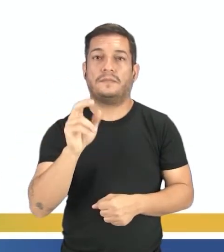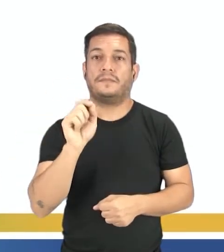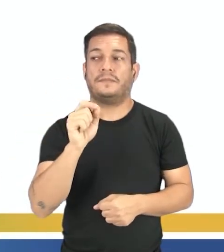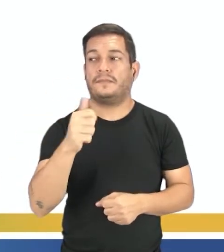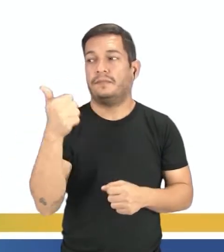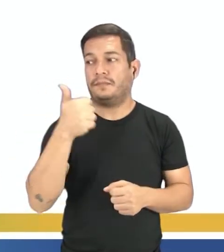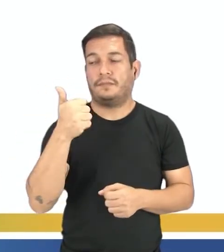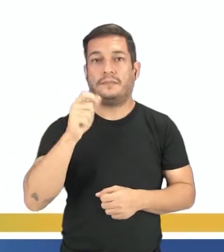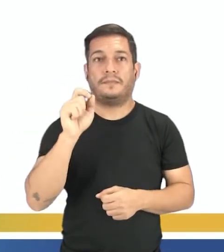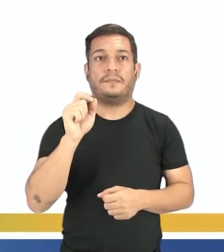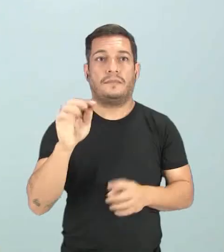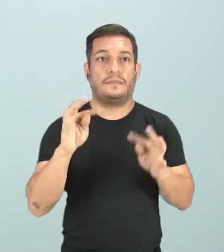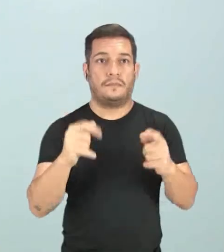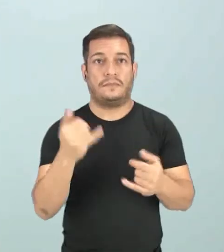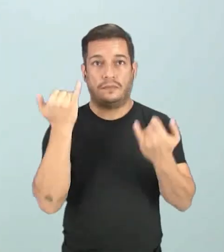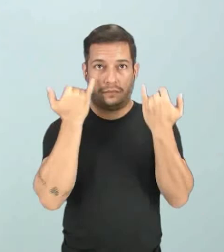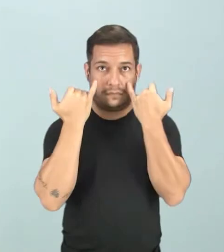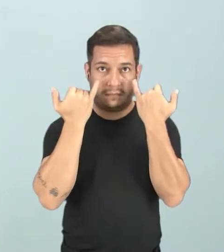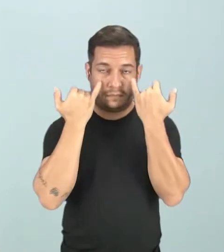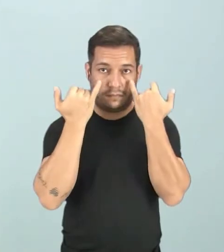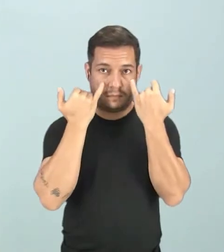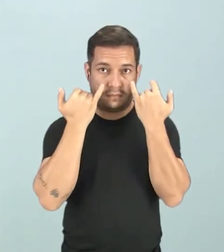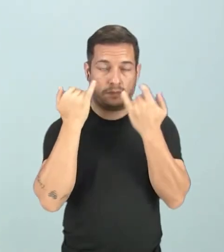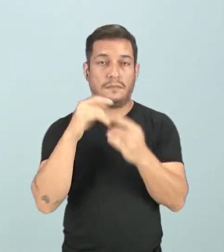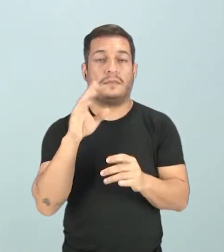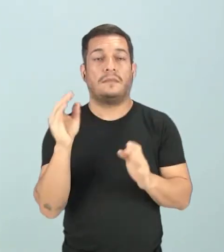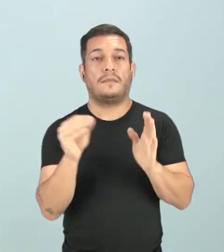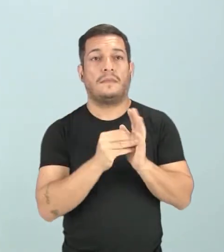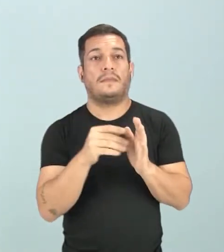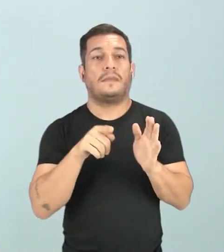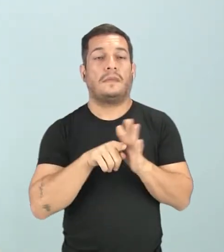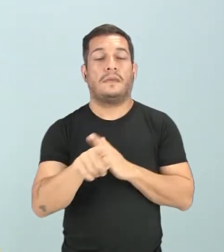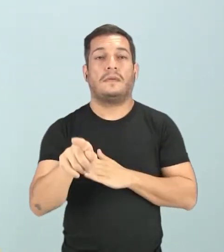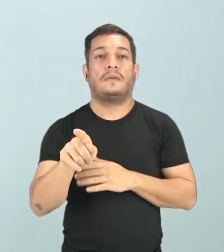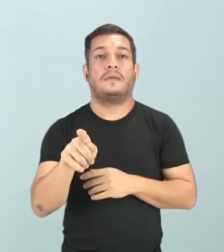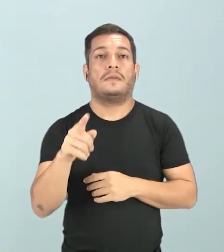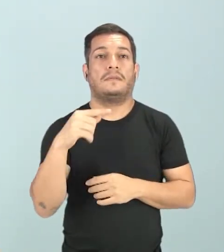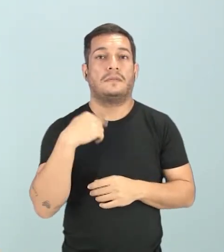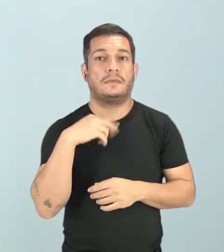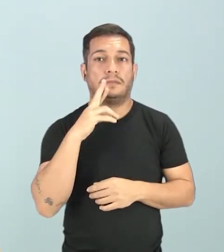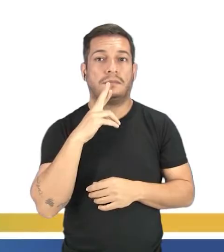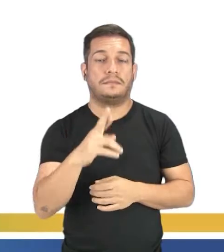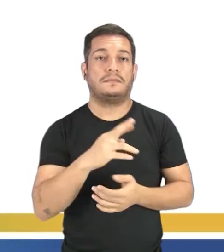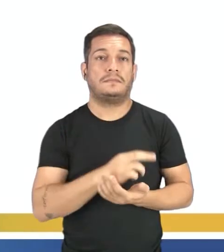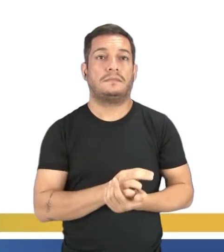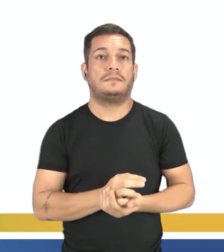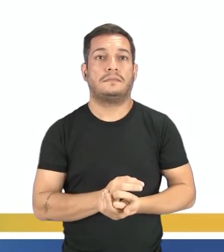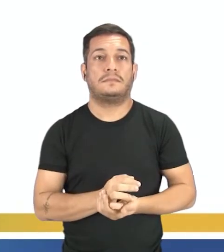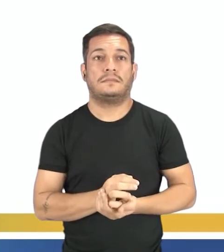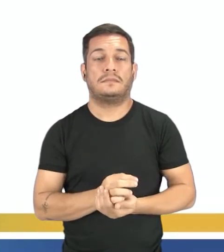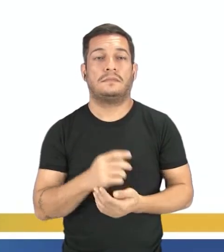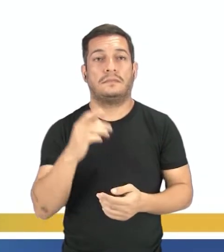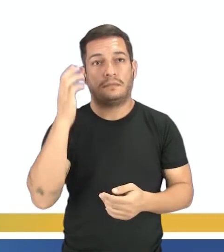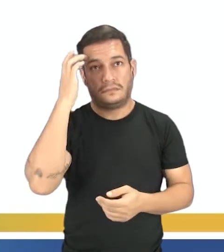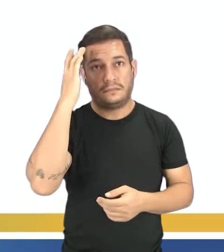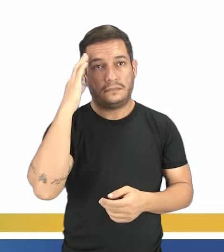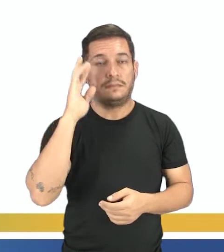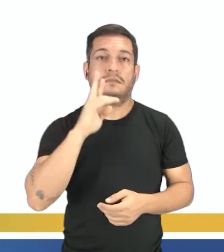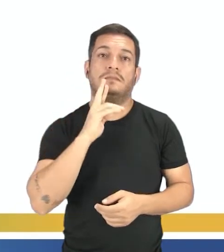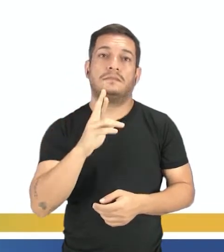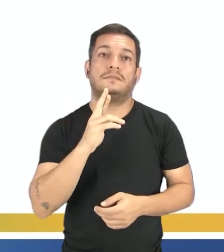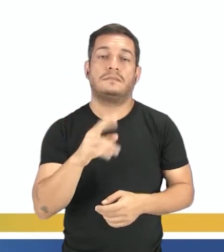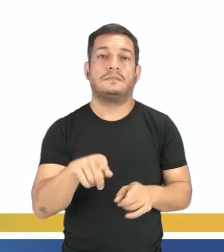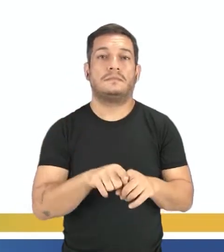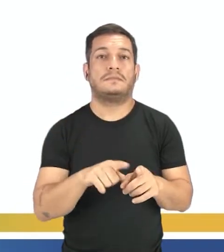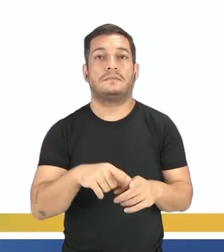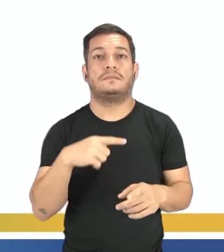primeiro todos os dados, né, que estão fornecidos na questão para a gente resolver. Para facilitar a resolução,